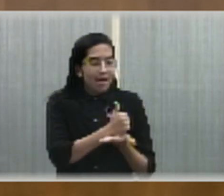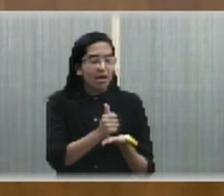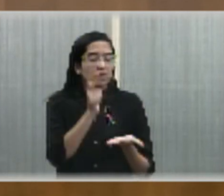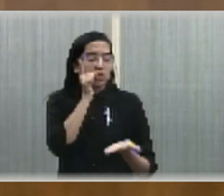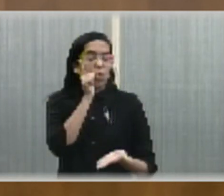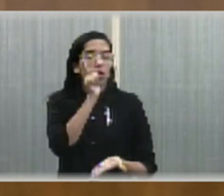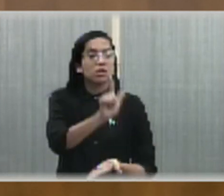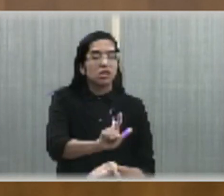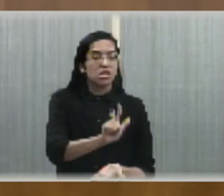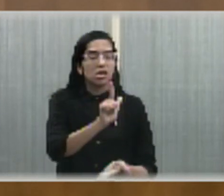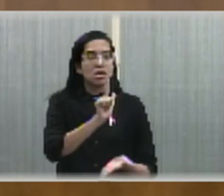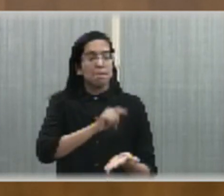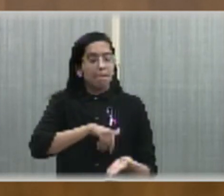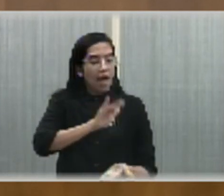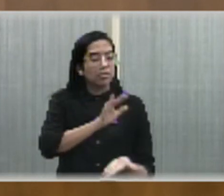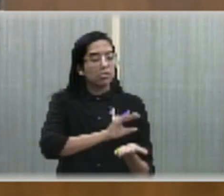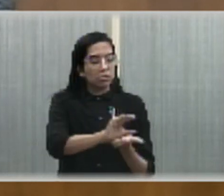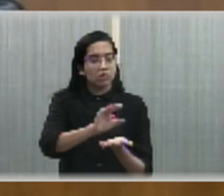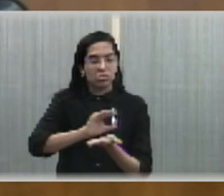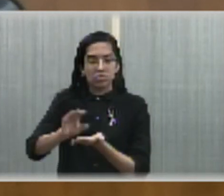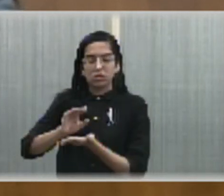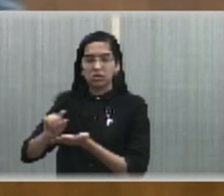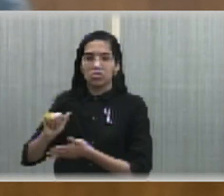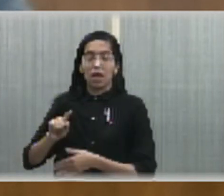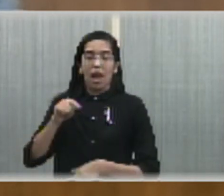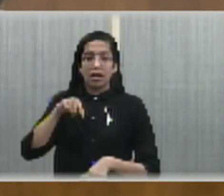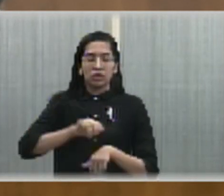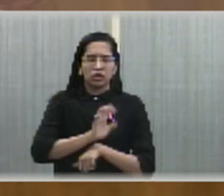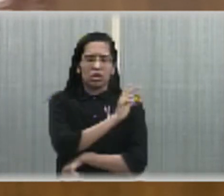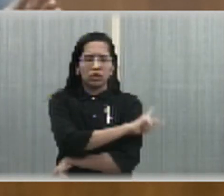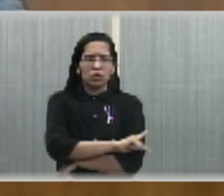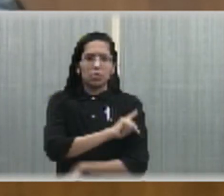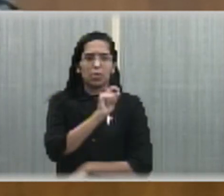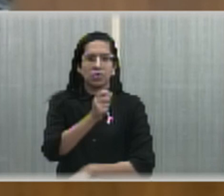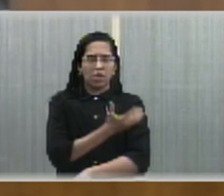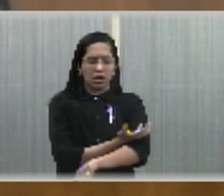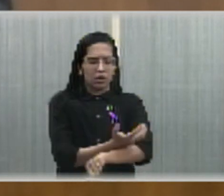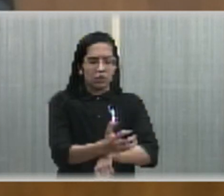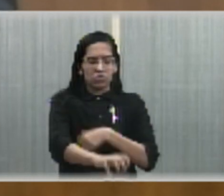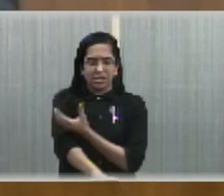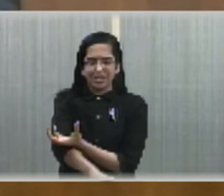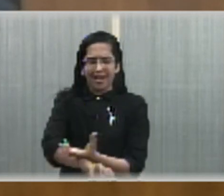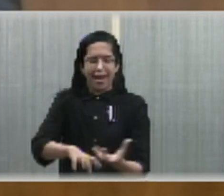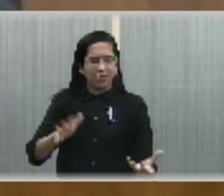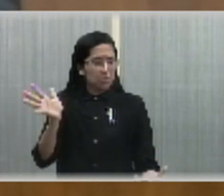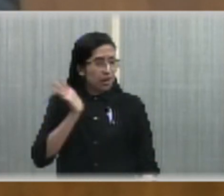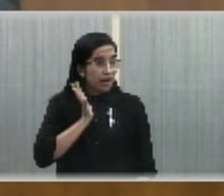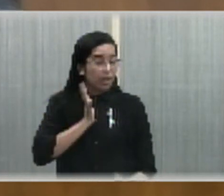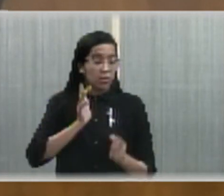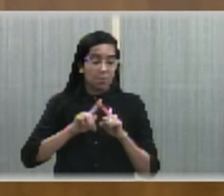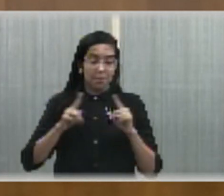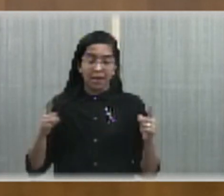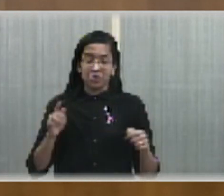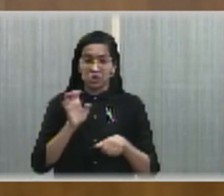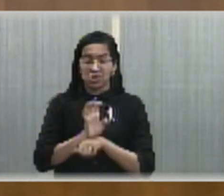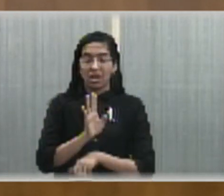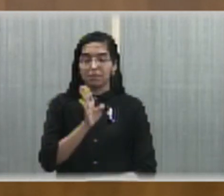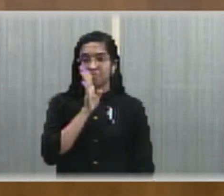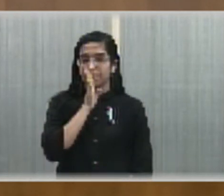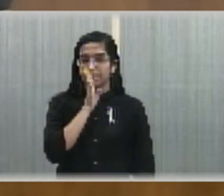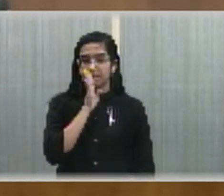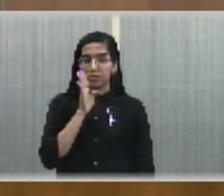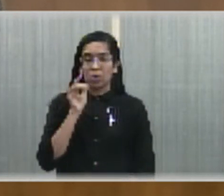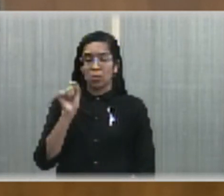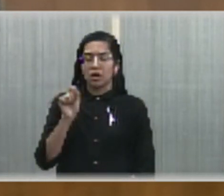grande riqueza no nosso Estado, os Cerrados Piauiense. O Estado totalmente omisso. O mínimo que aquela região